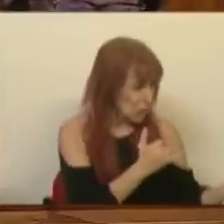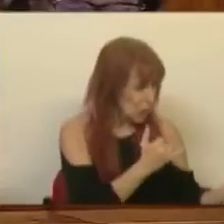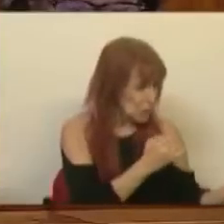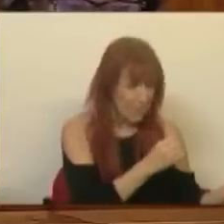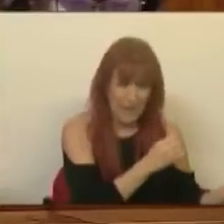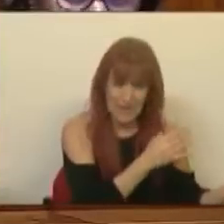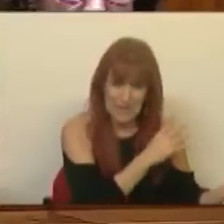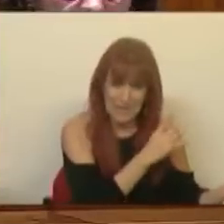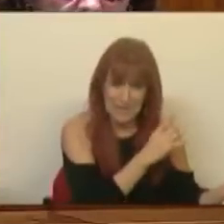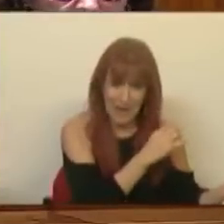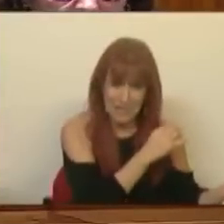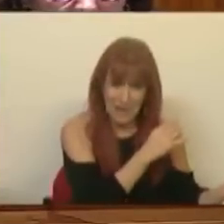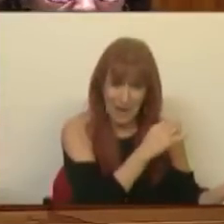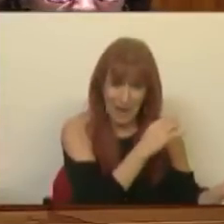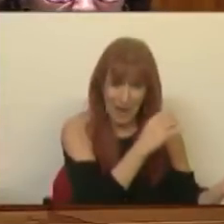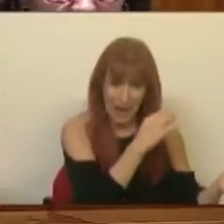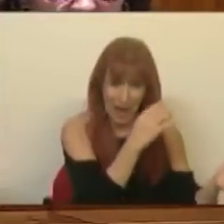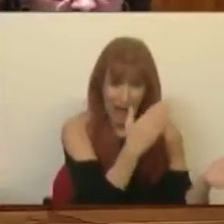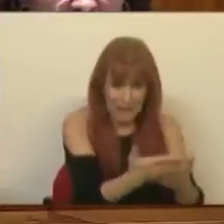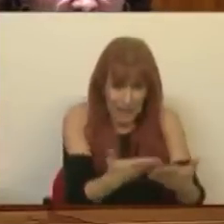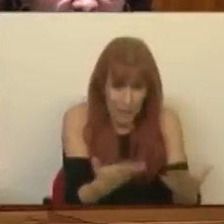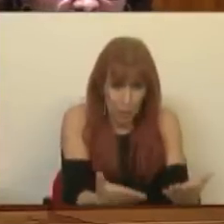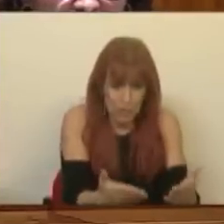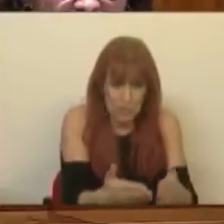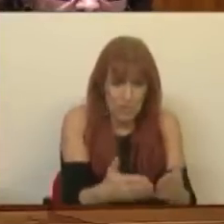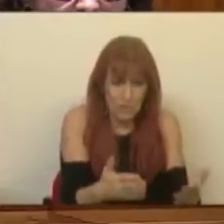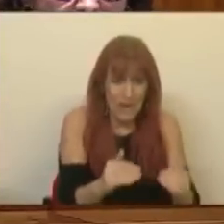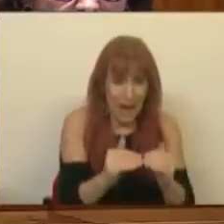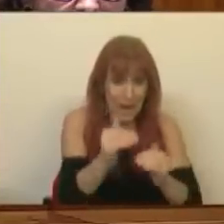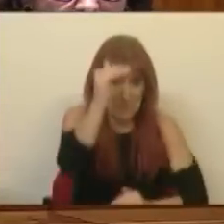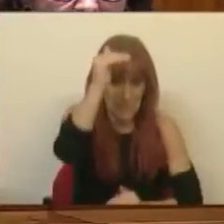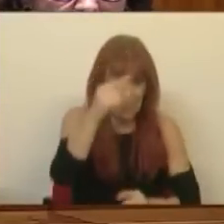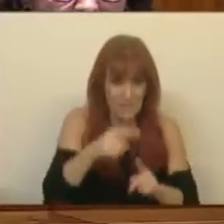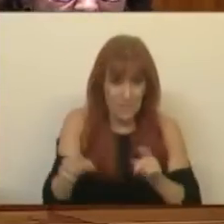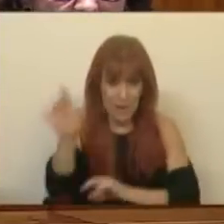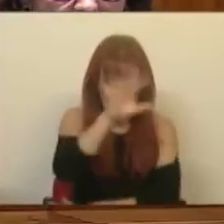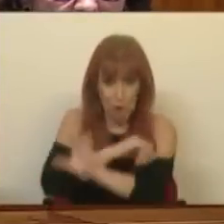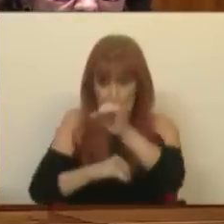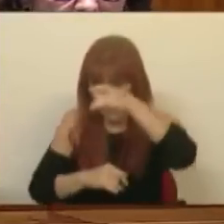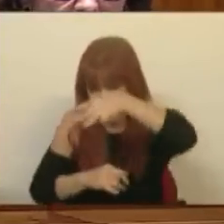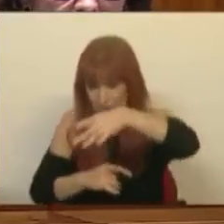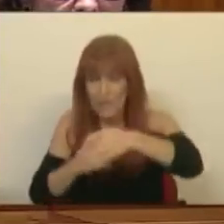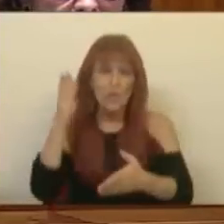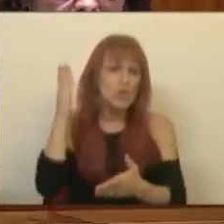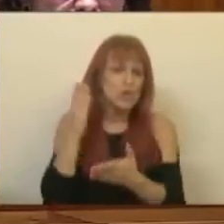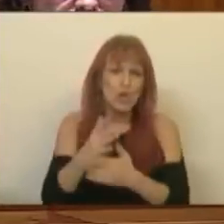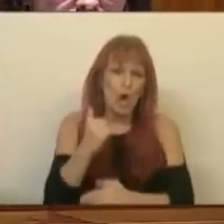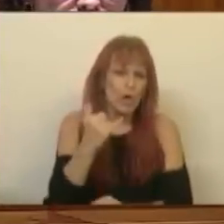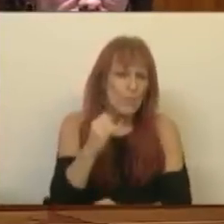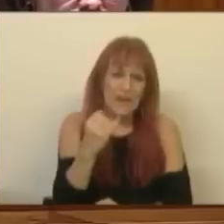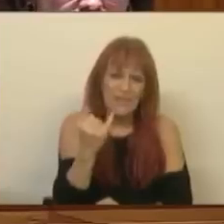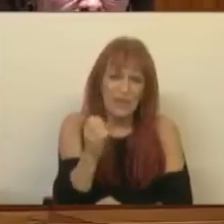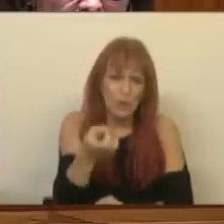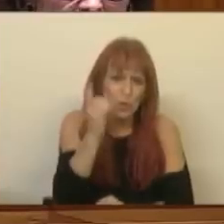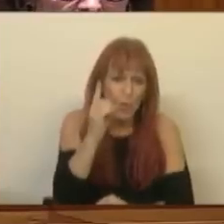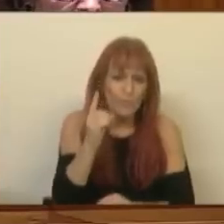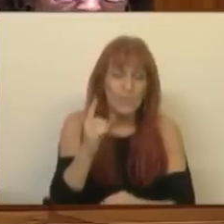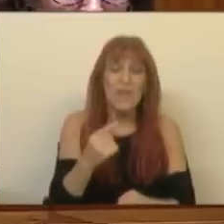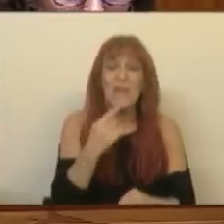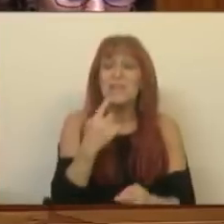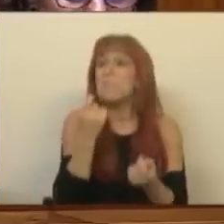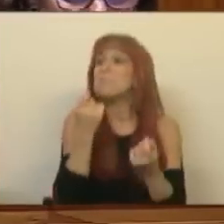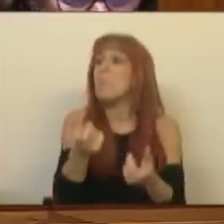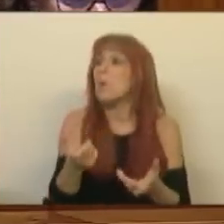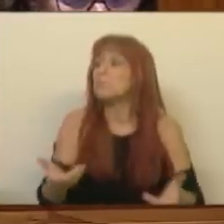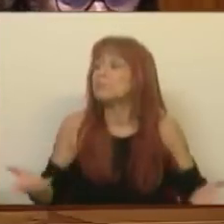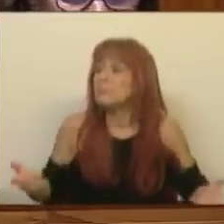2016 até hoje sempre Acima da Média europeia com exceção de 2020 diz isso